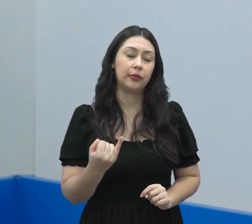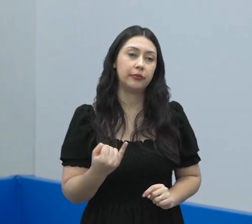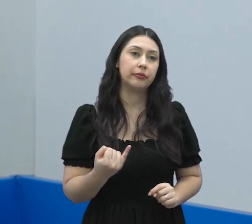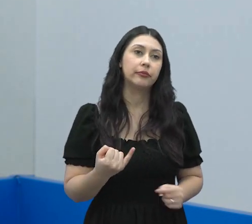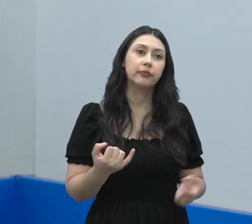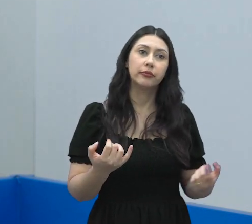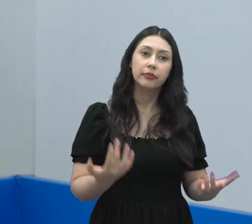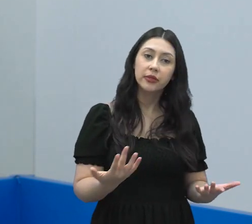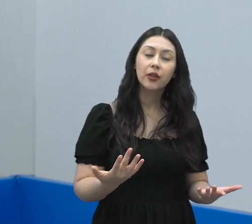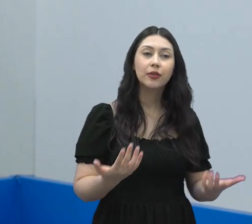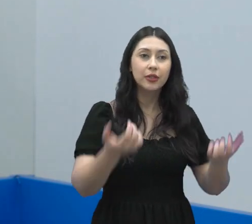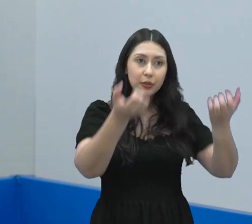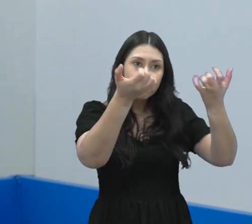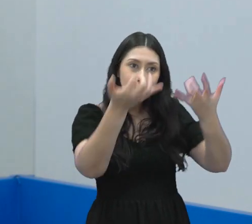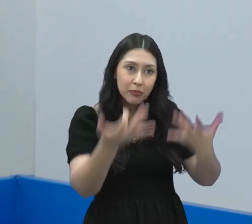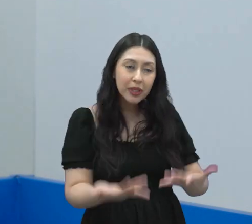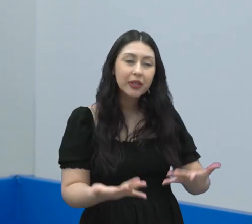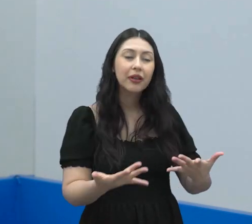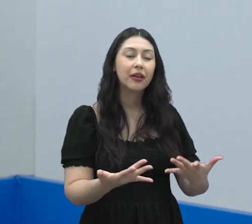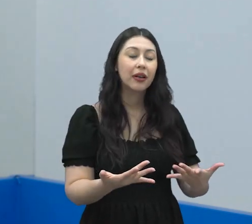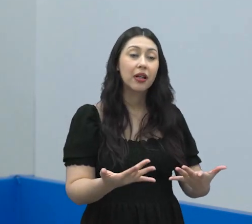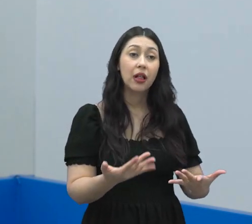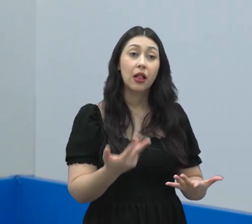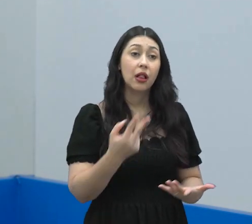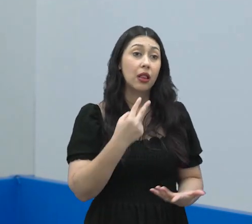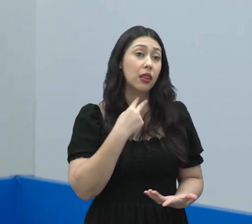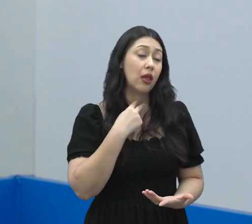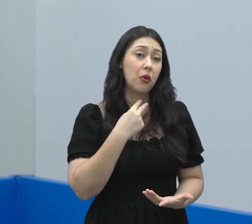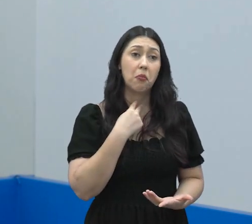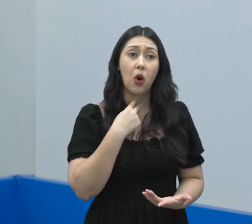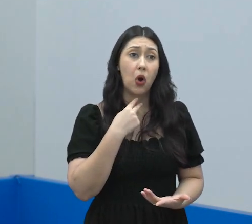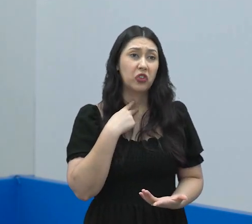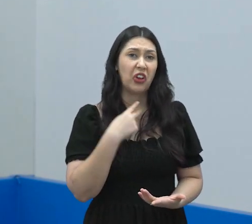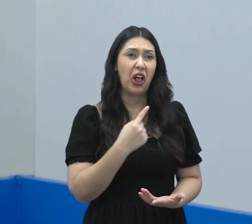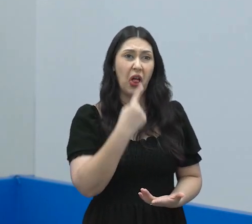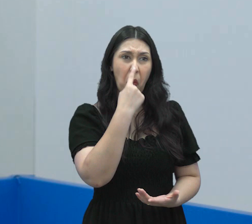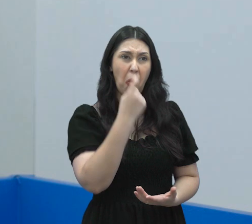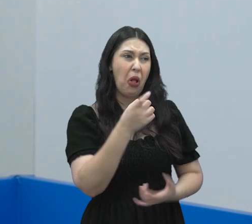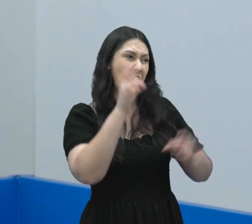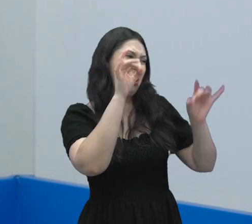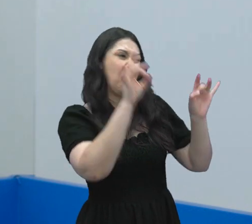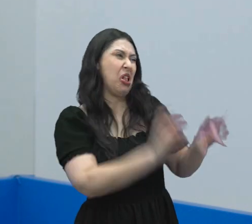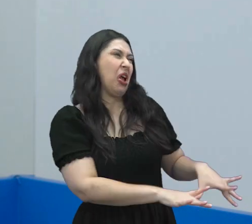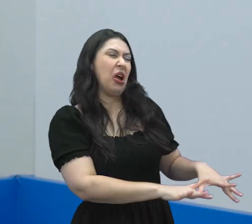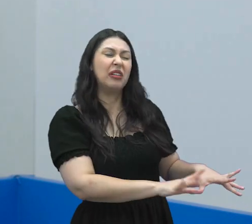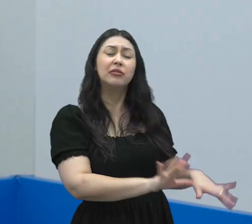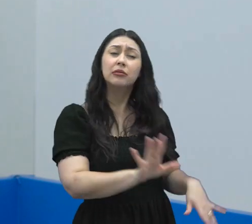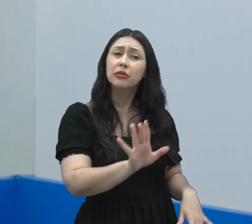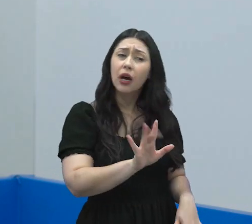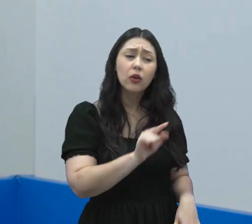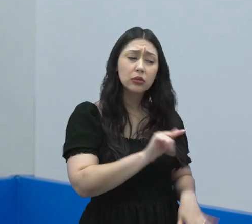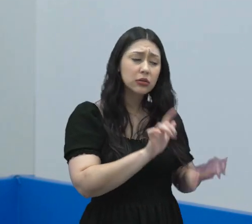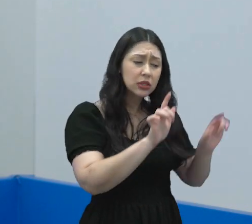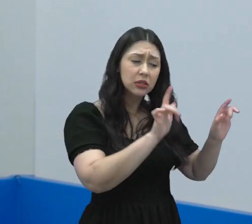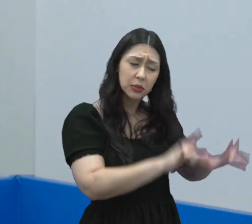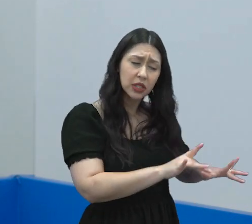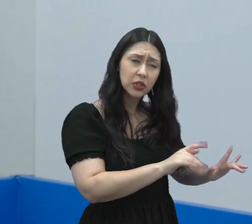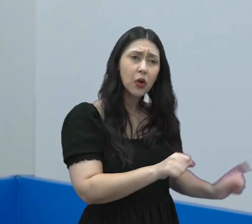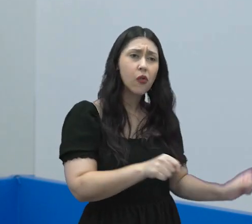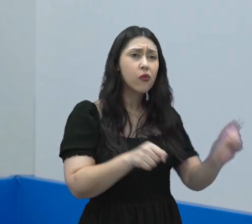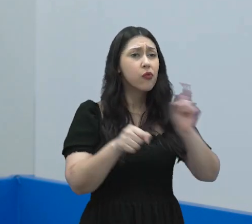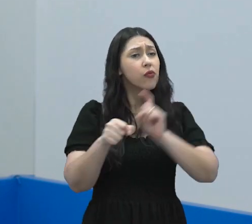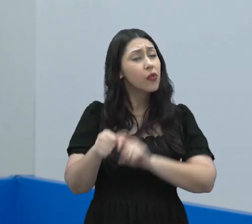reaproveitamento. Aí que a gente diz que nós não devemos ter o lixo, né? Sim.